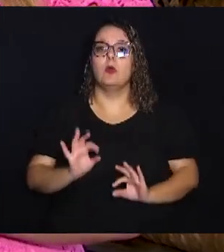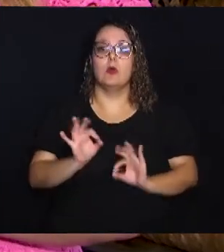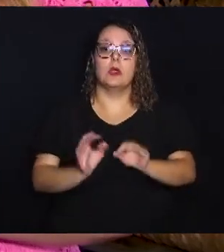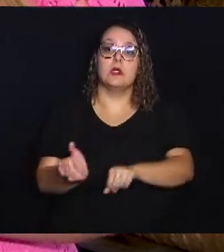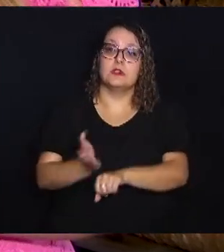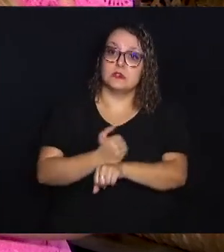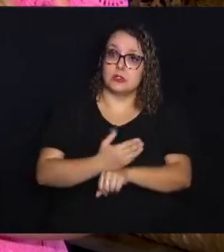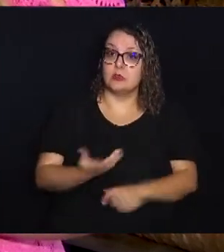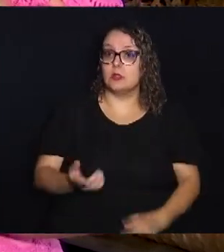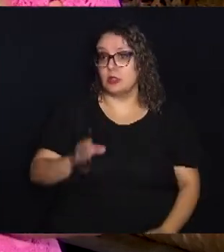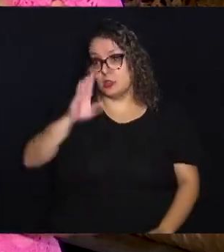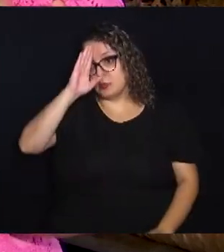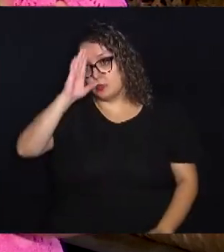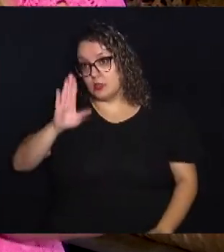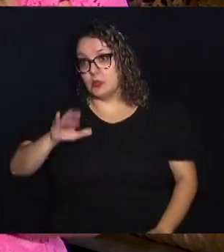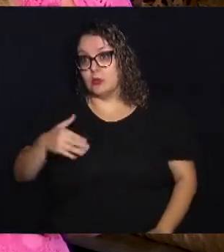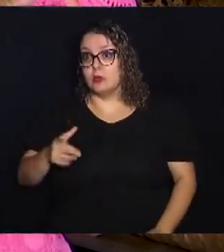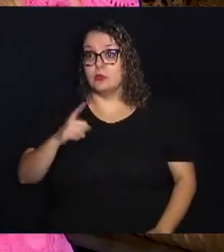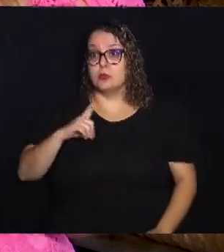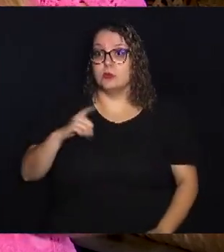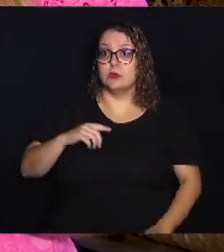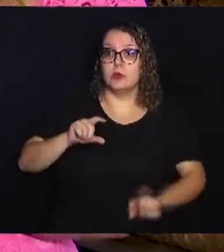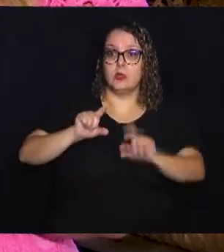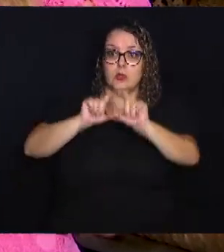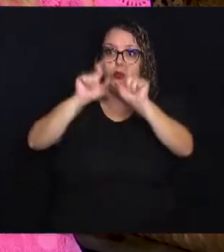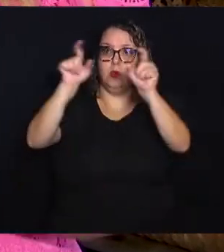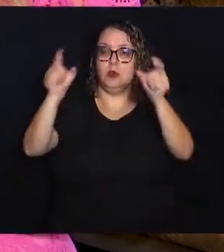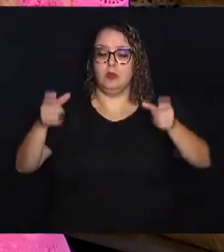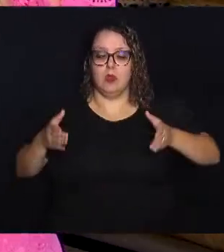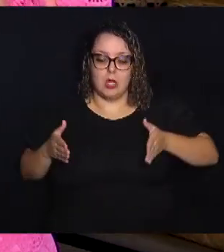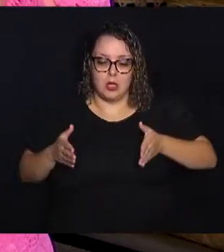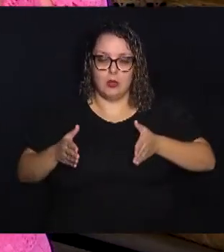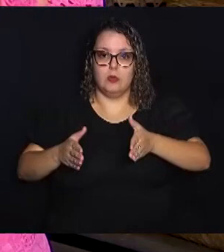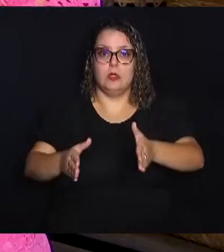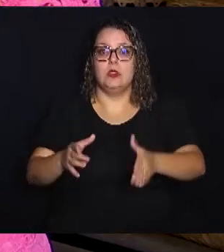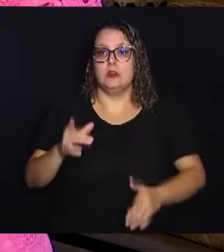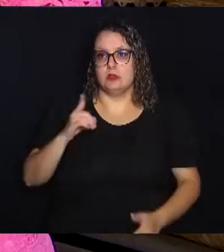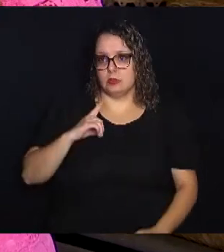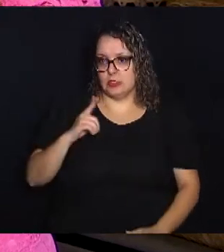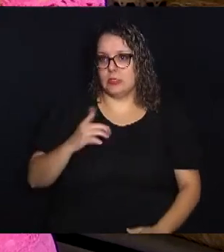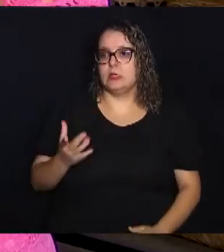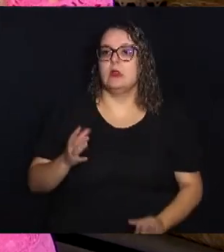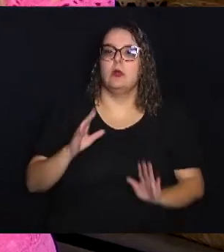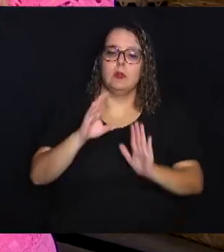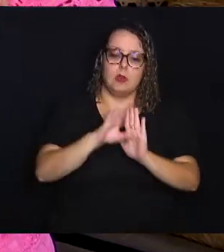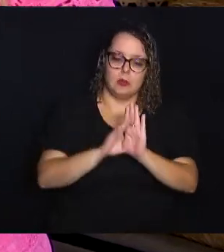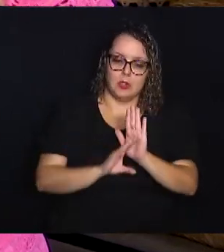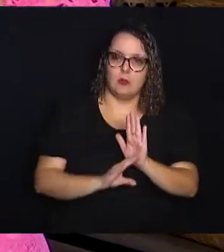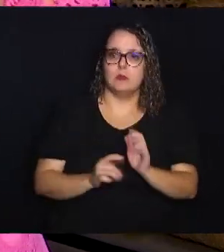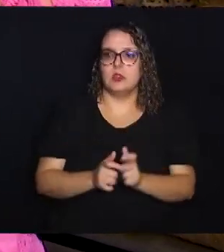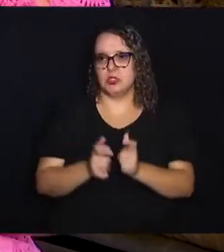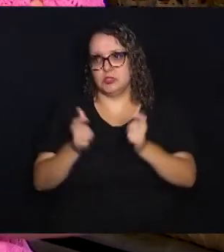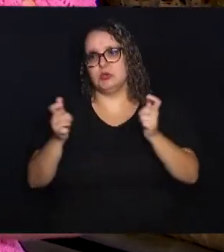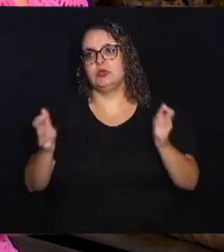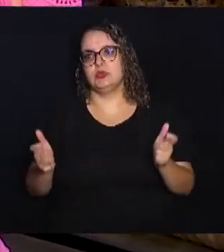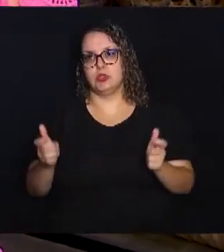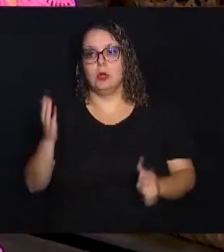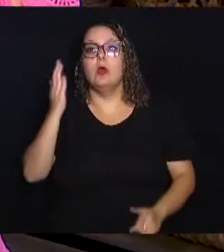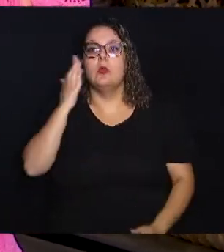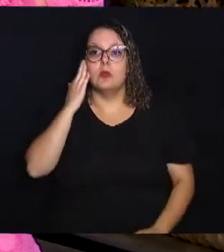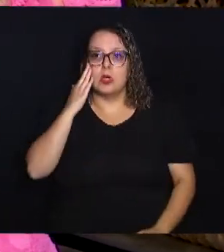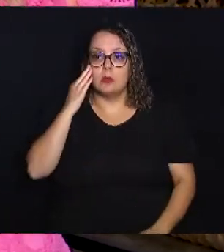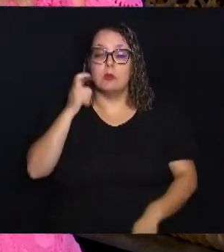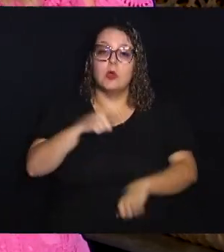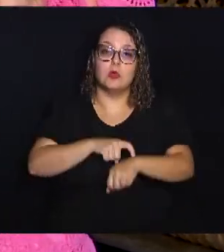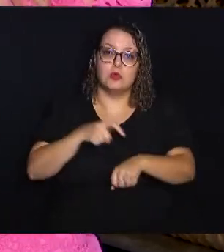organização antes, principalmente quando tem muito arco, corredor, então requer realmente uma programação muito grande para